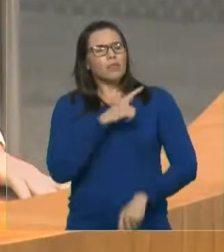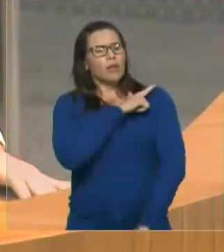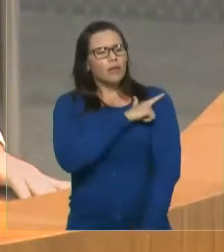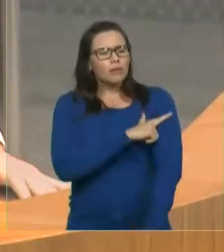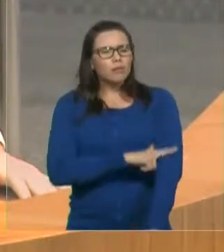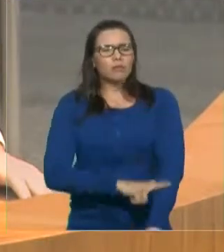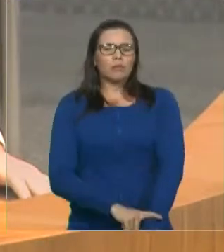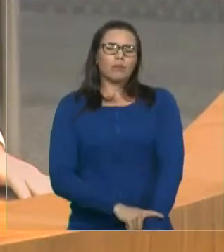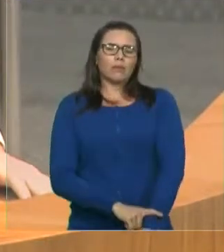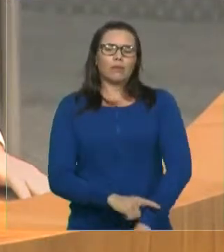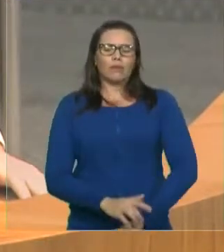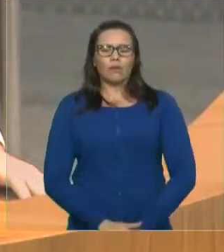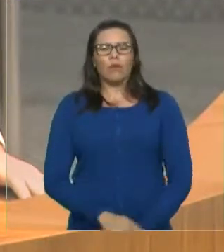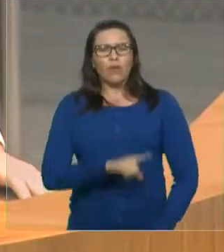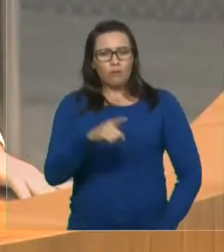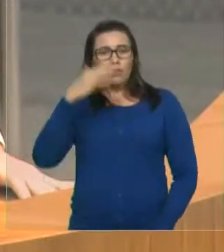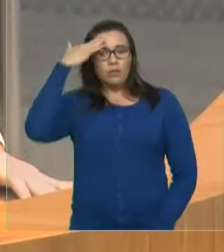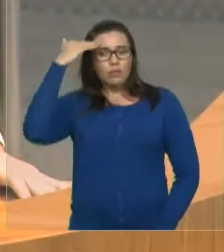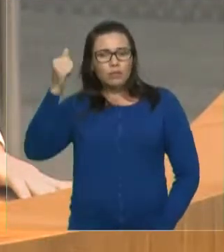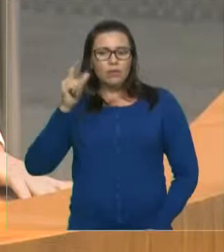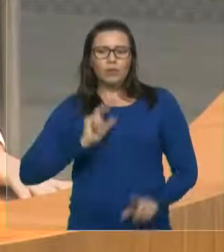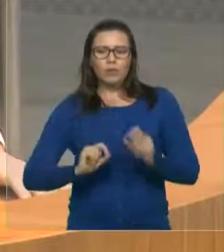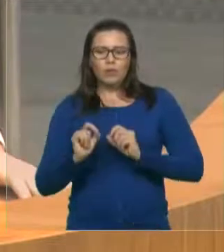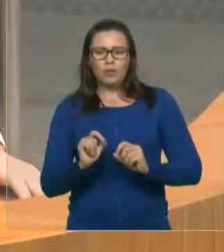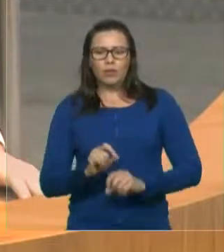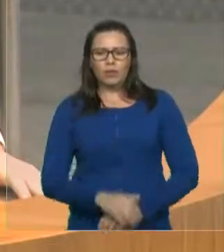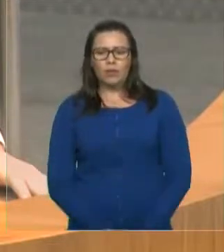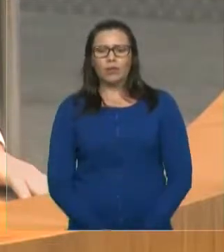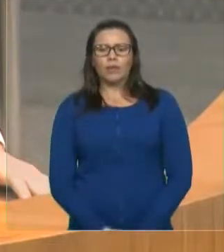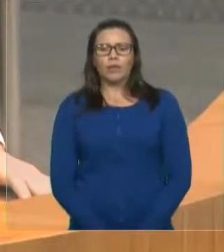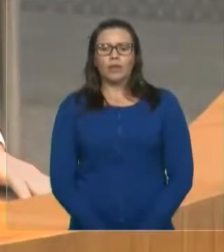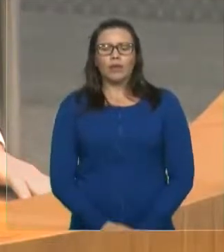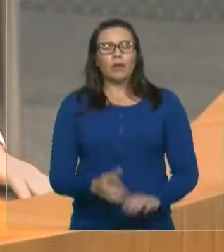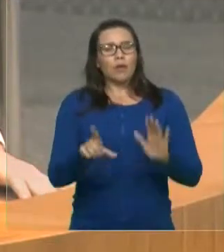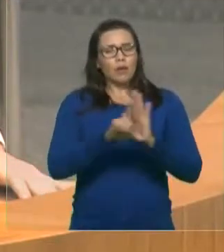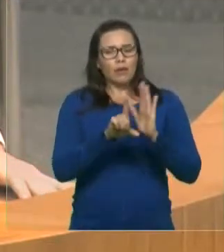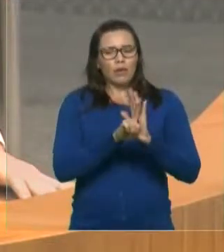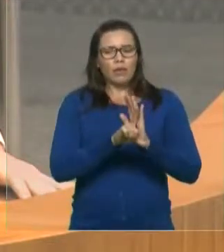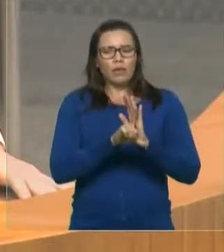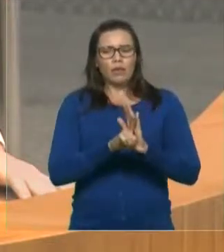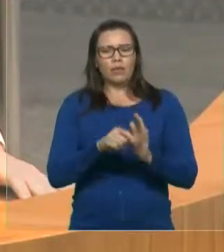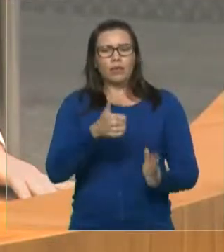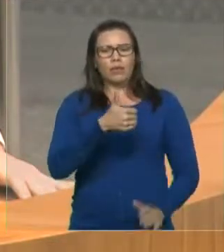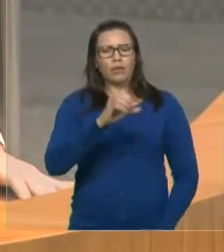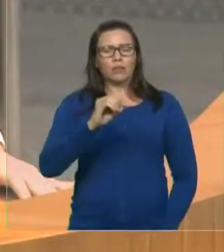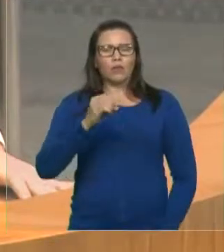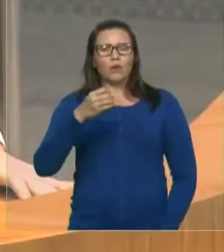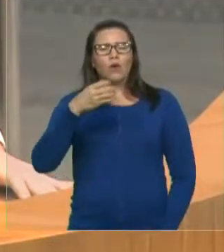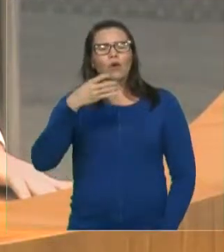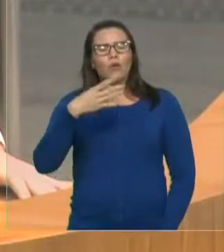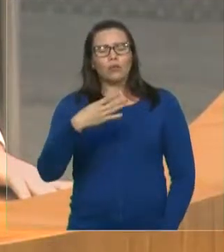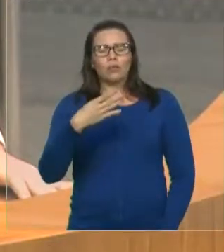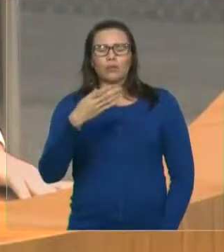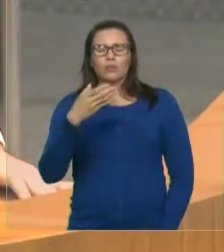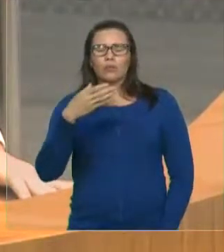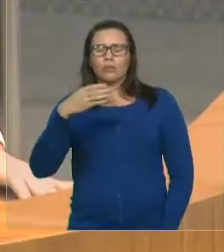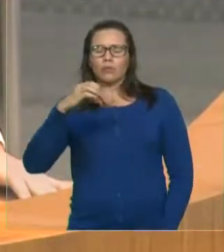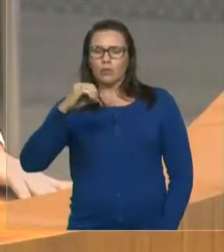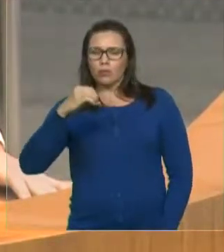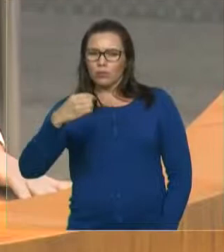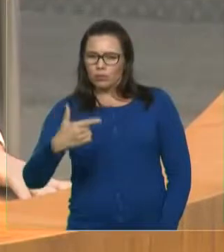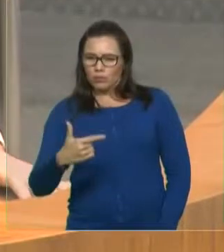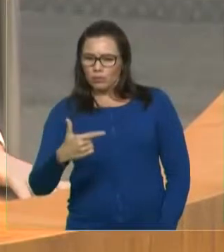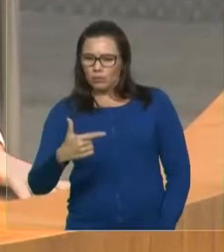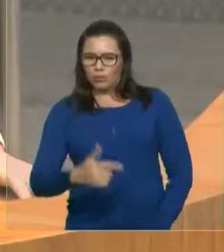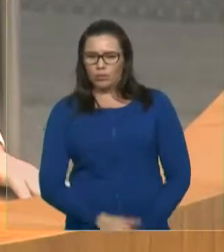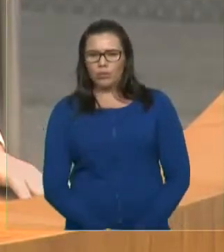dos tribunais superiores, que se coaduna com o entendimento da Lei 10.406 de 2002, que é o Código Civil Brasileiro. Ou seja, as